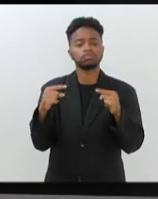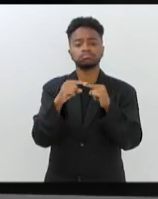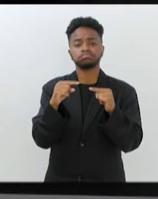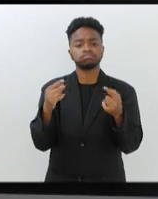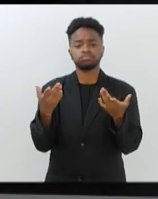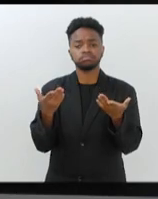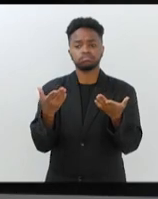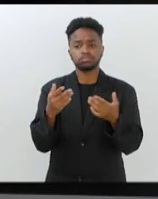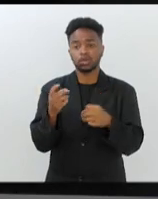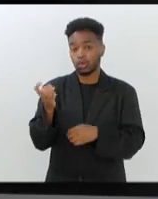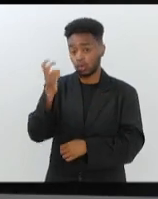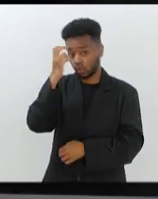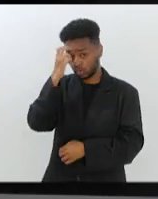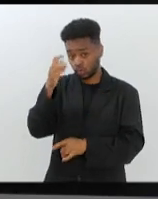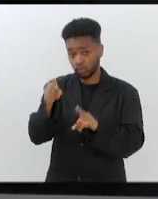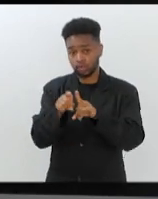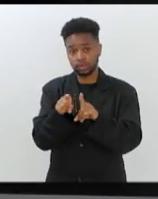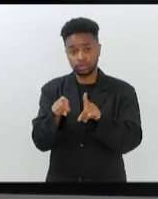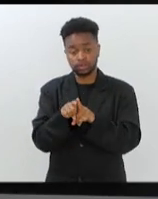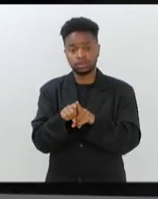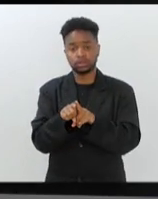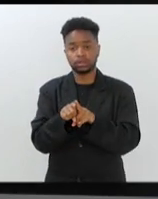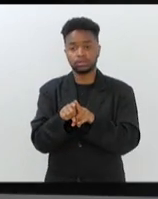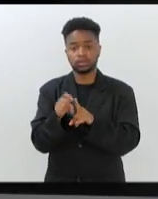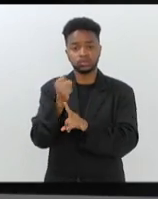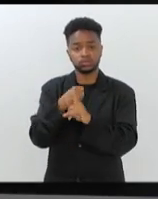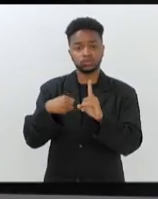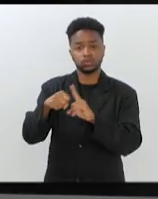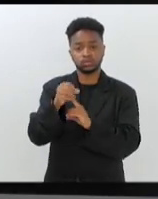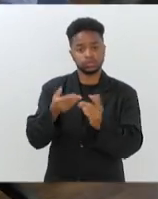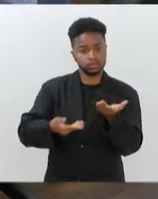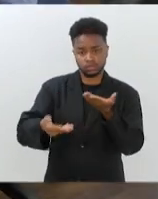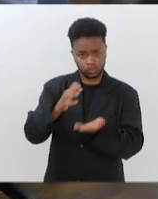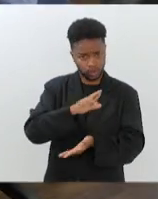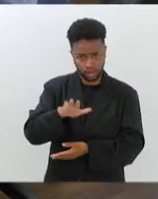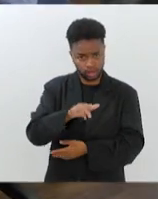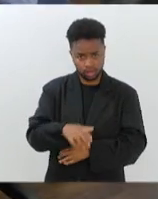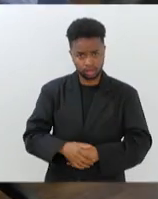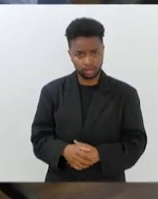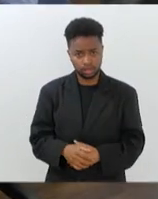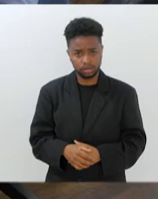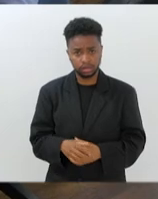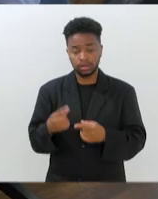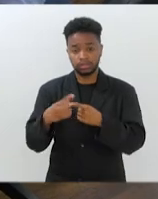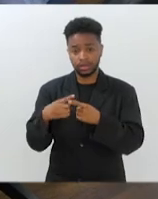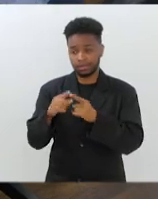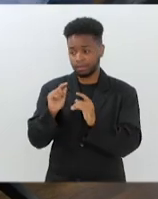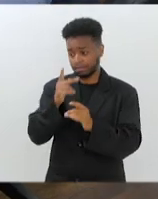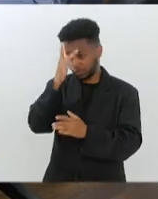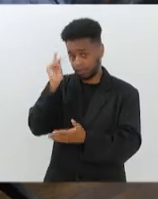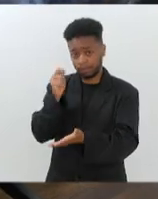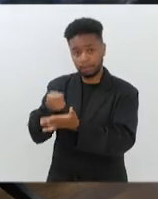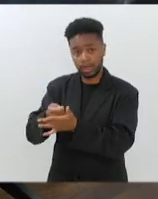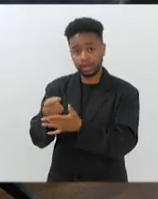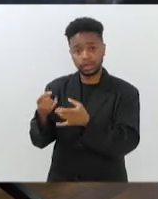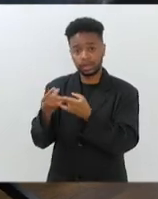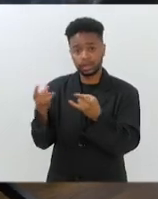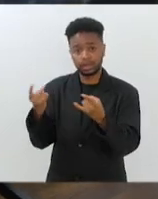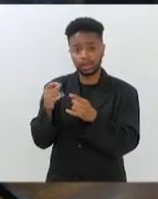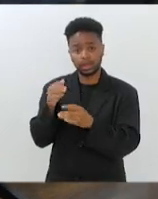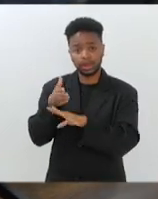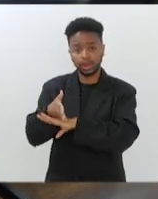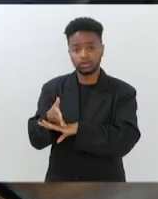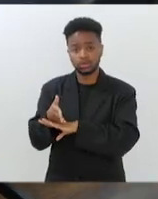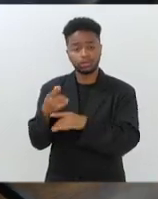carnaval Nura e a e o social não isso no evento no evento que as pessoas pagam o ingresso não mas tem que o pobre não pode